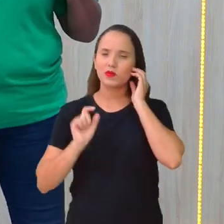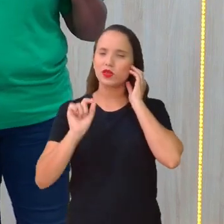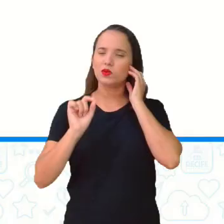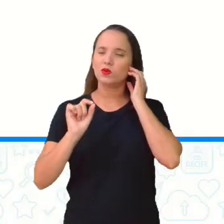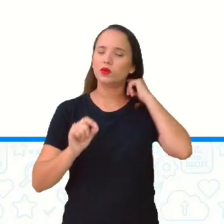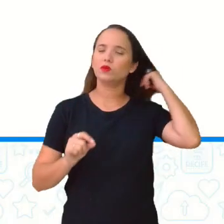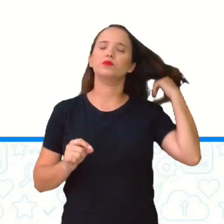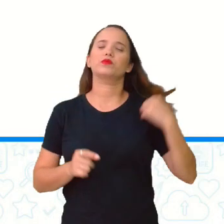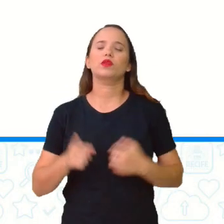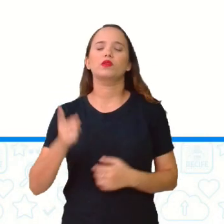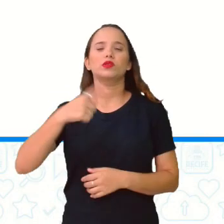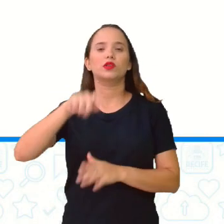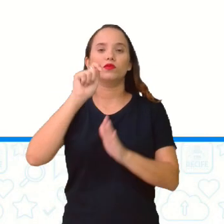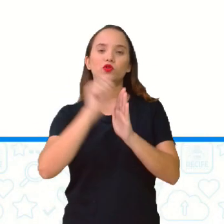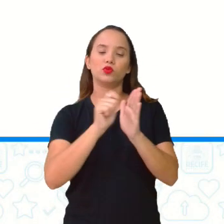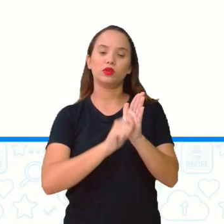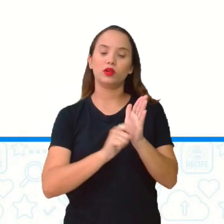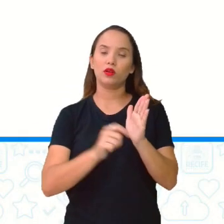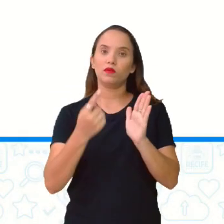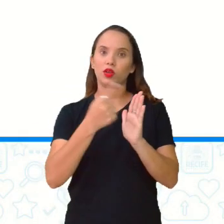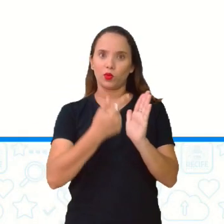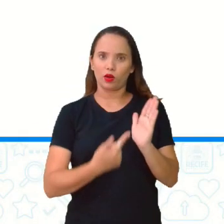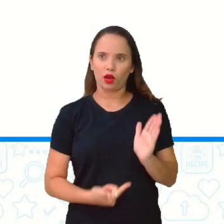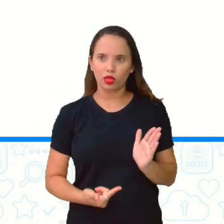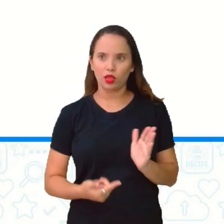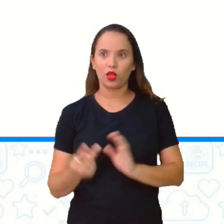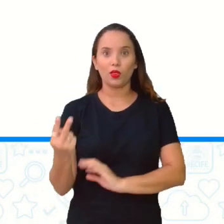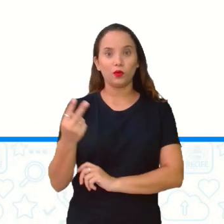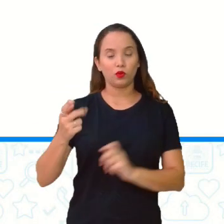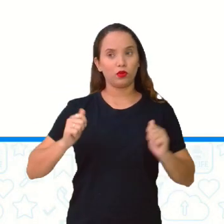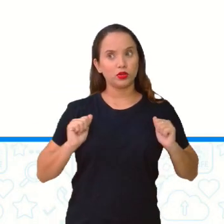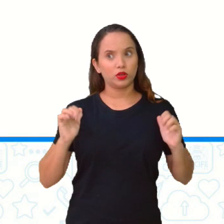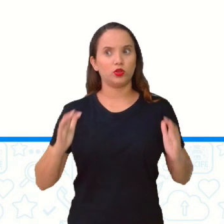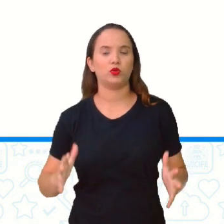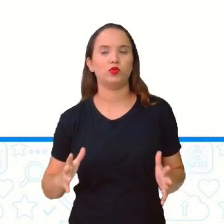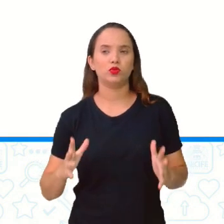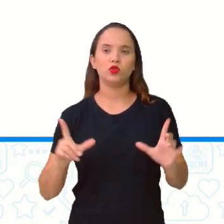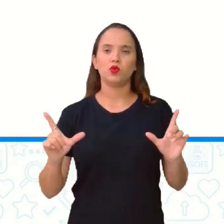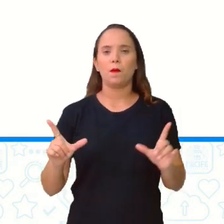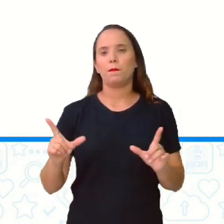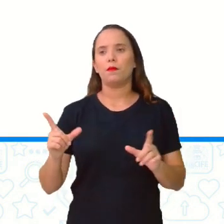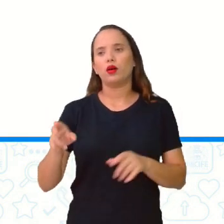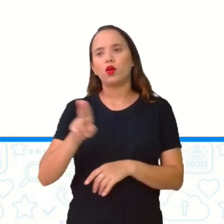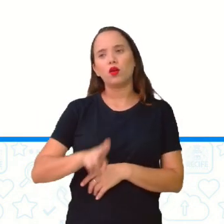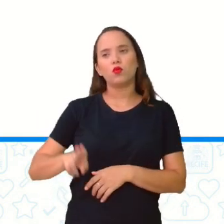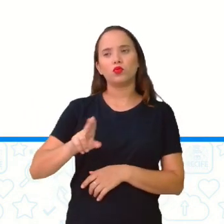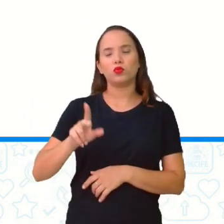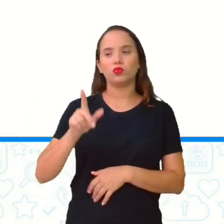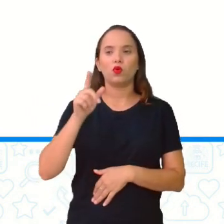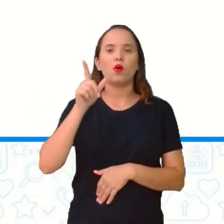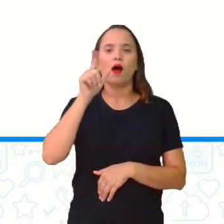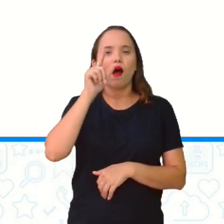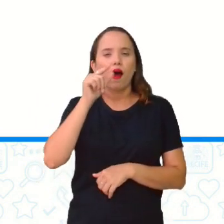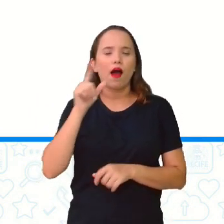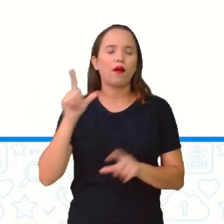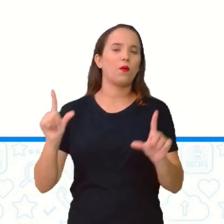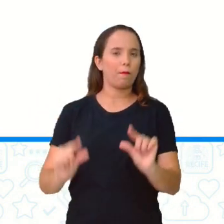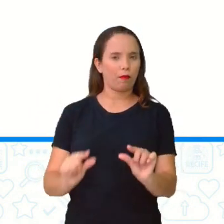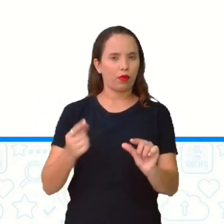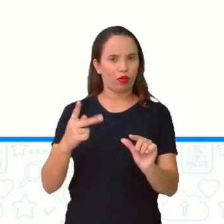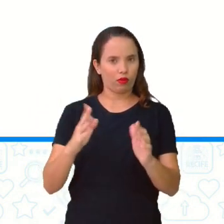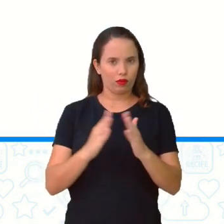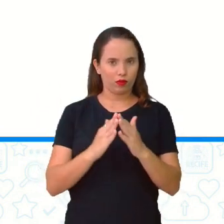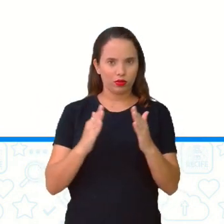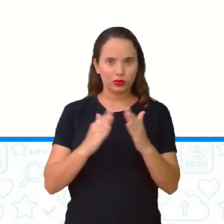fazer? Escreva em seu caderno 2 ações para economizar água na sua casa. 2 coisas que você faz aí na sua